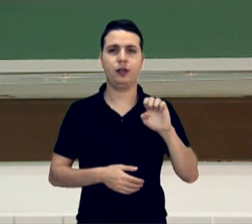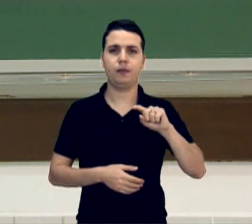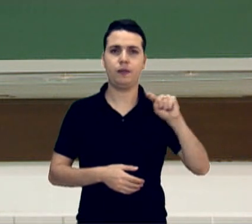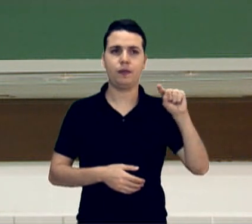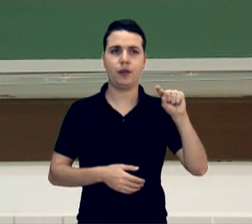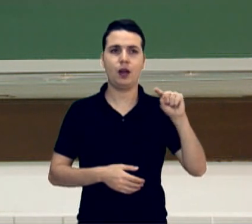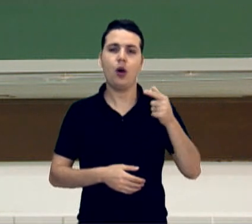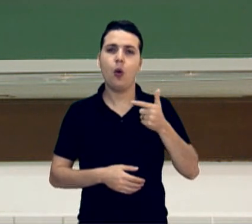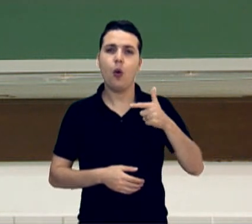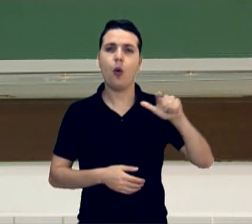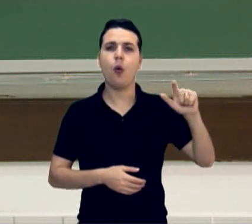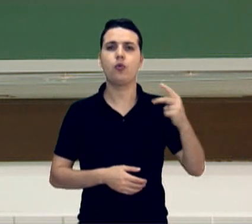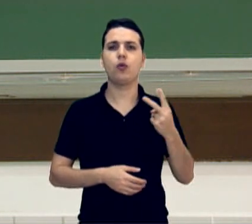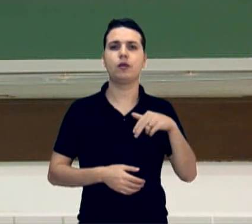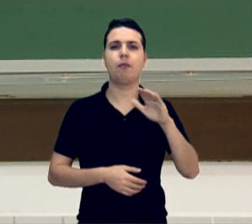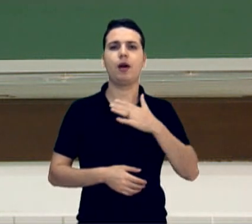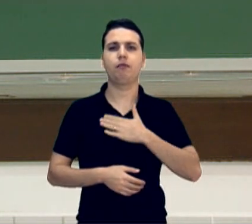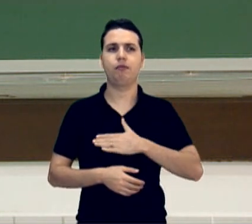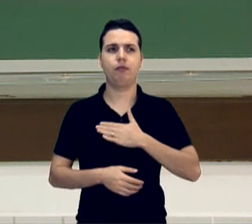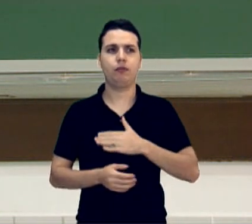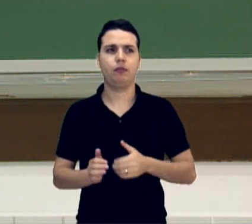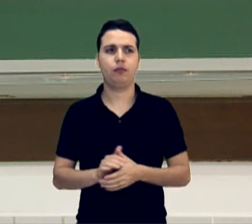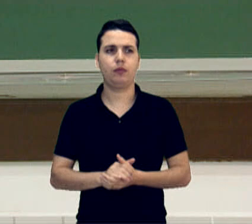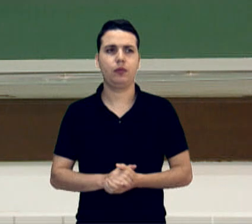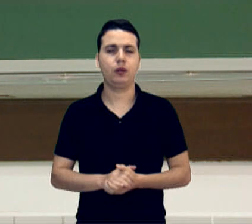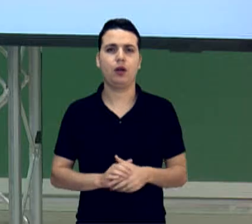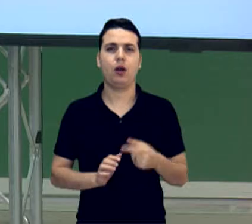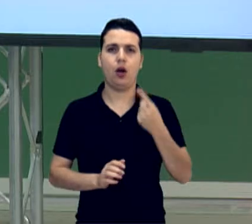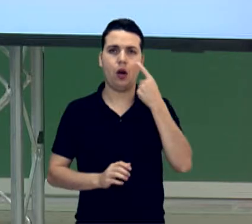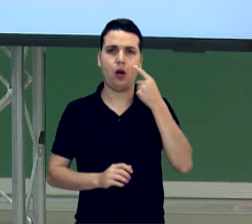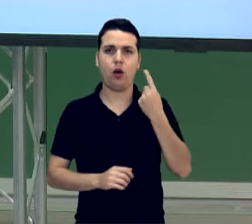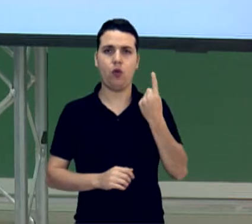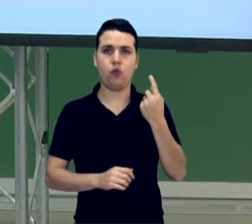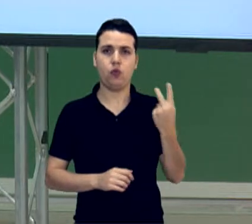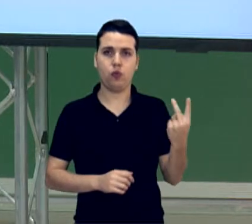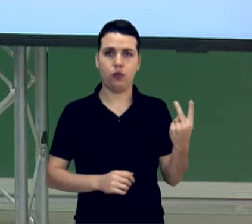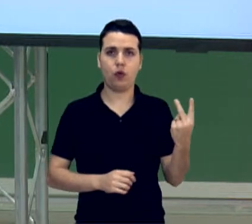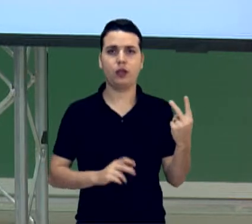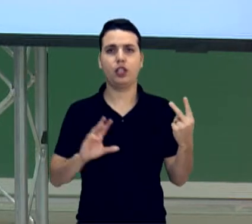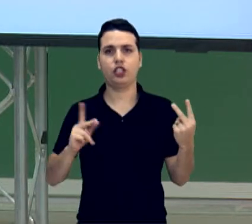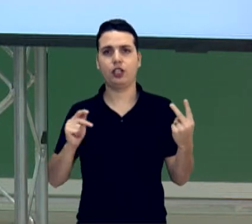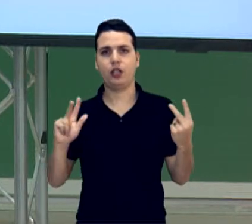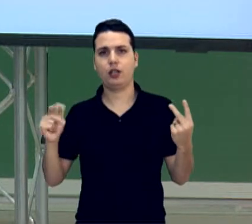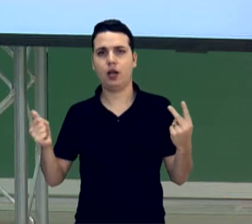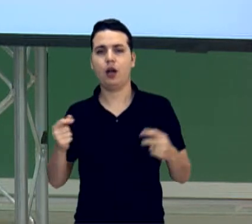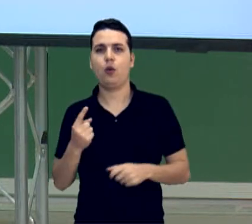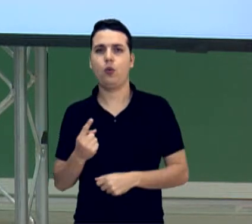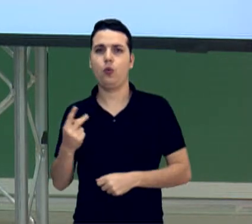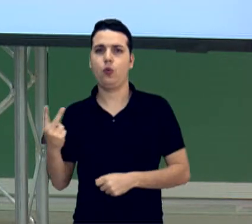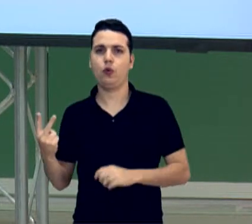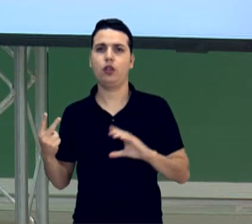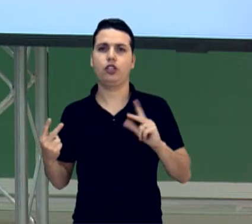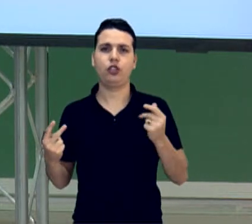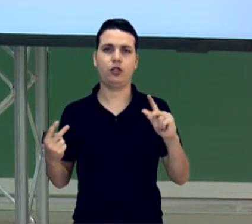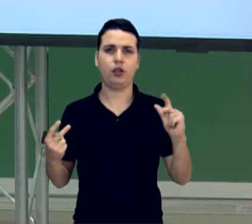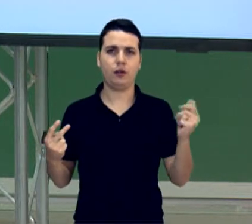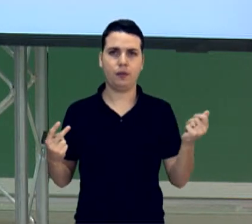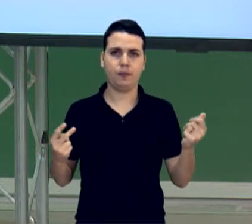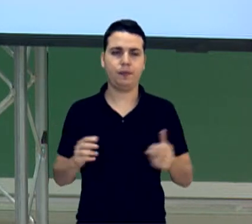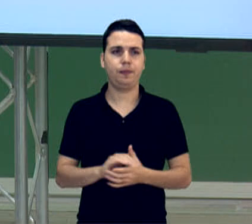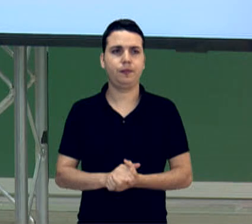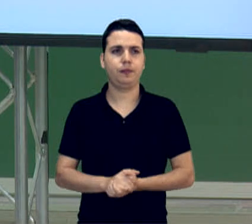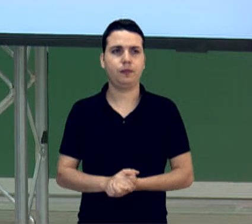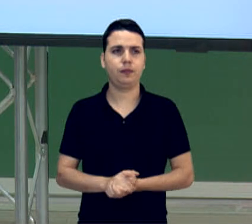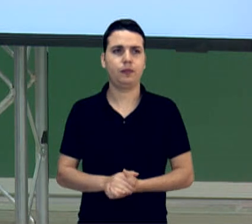e outros 2 mais lentos, que é aquilo que a prof falou. 1, 2, tchá, tchá, tchá. 1, 2, tchá, tchá, tchá. Tá?